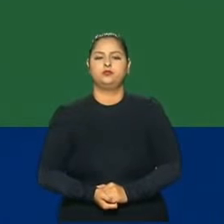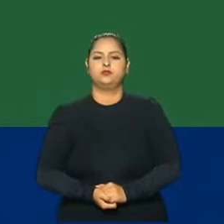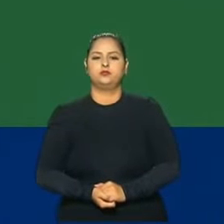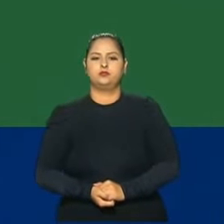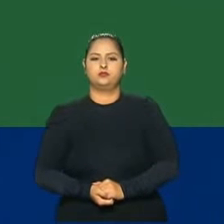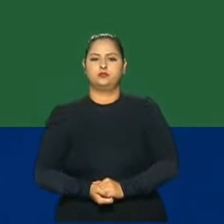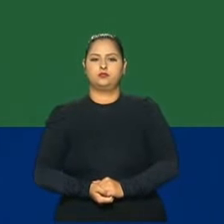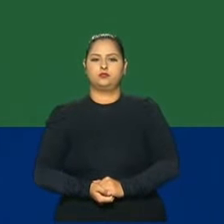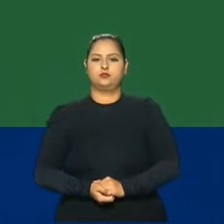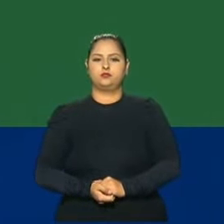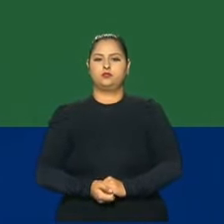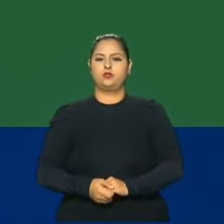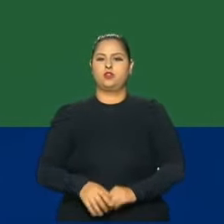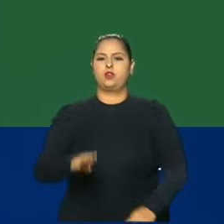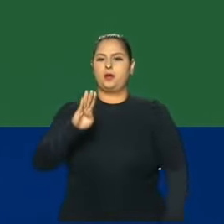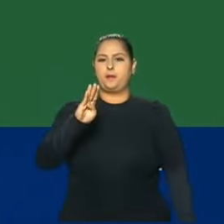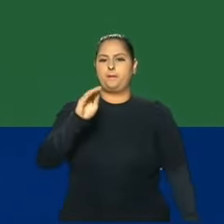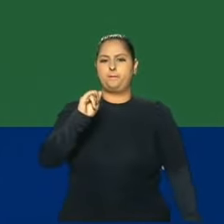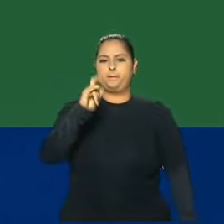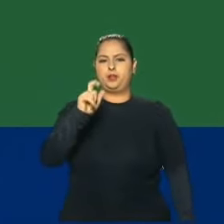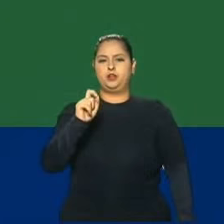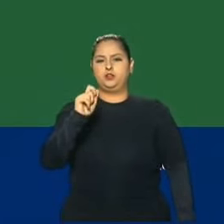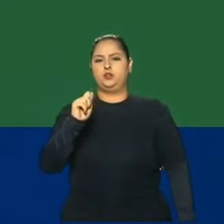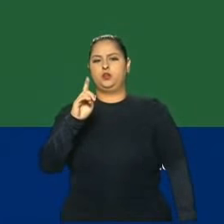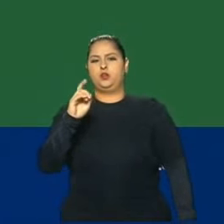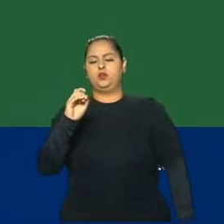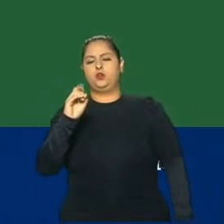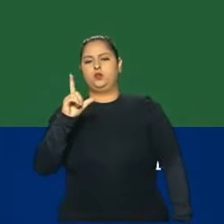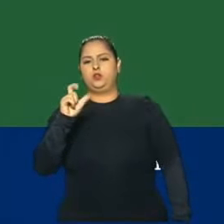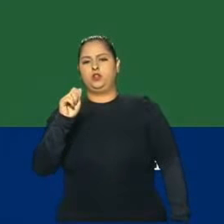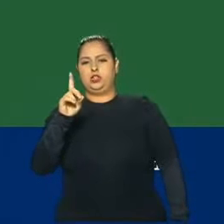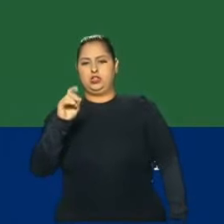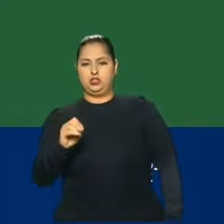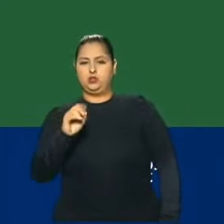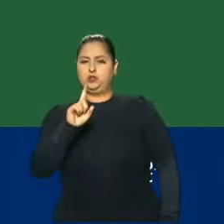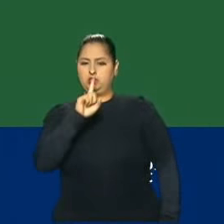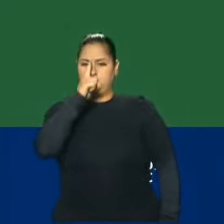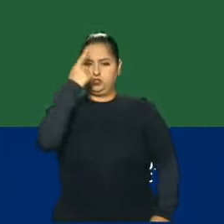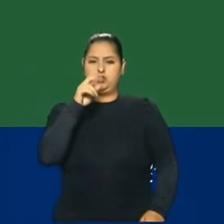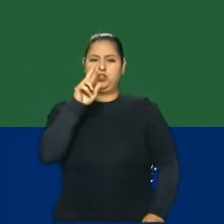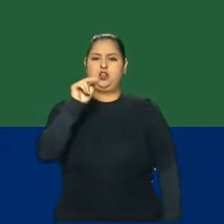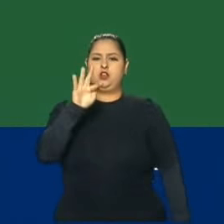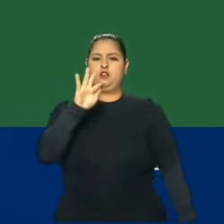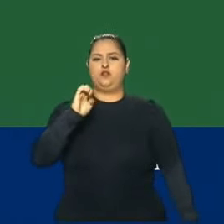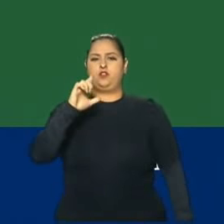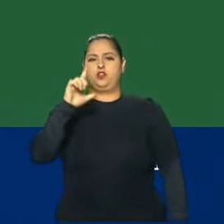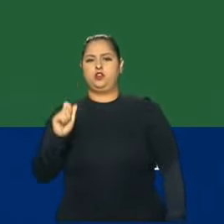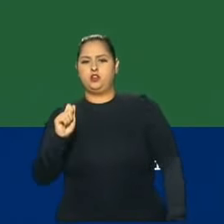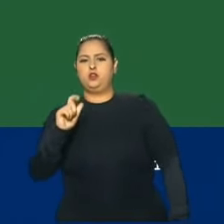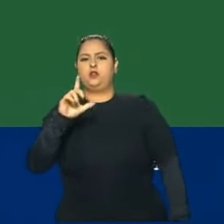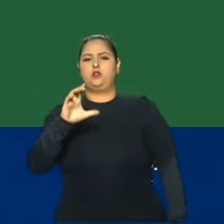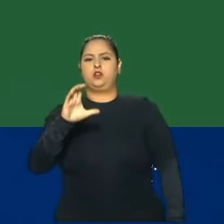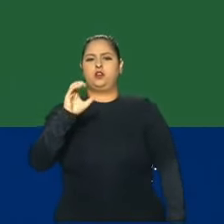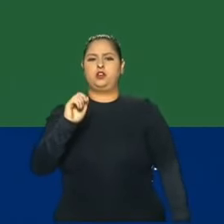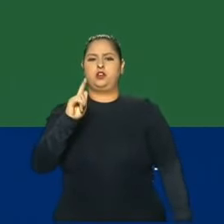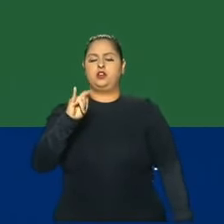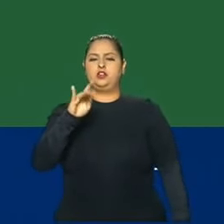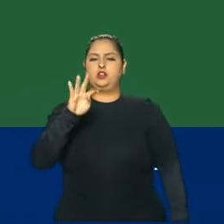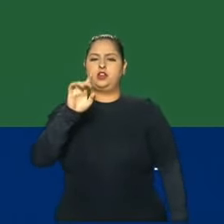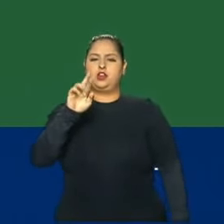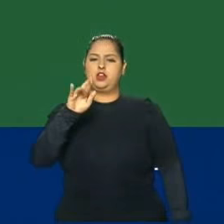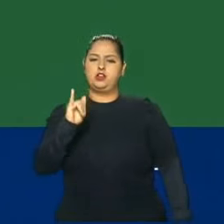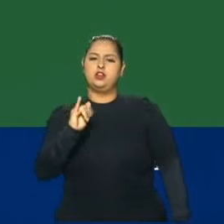Baixo ao lado, autoria Rafael Caligari. Interpretação Rafael Caligari e Luiz Sebastião,